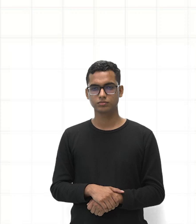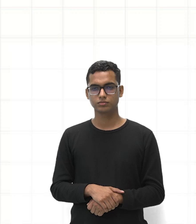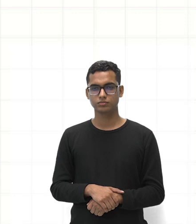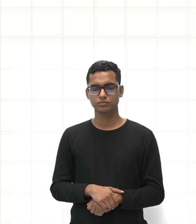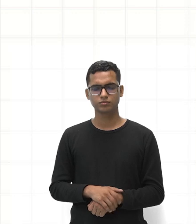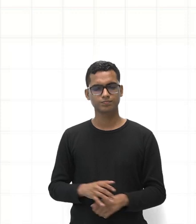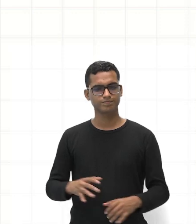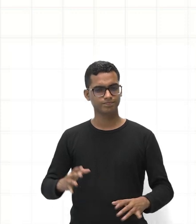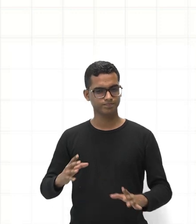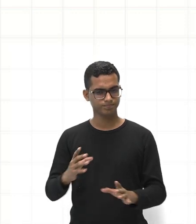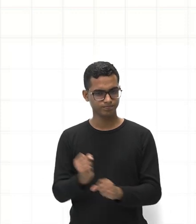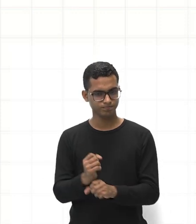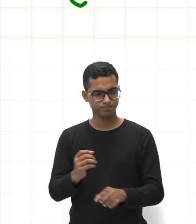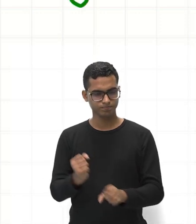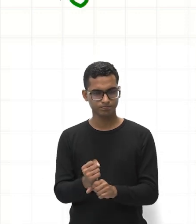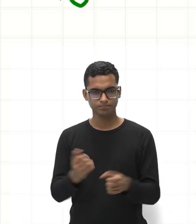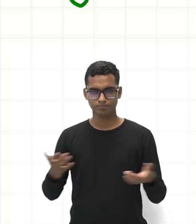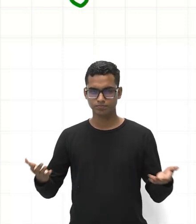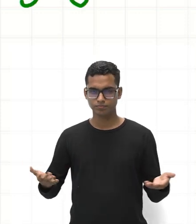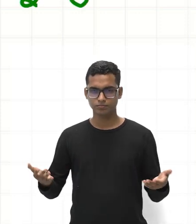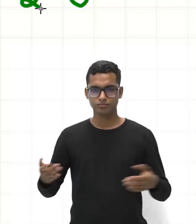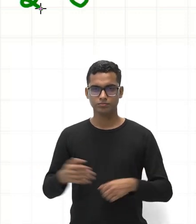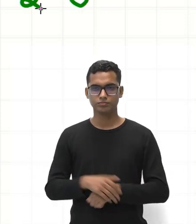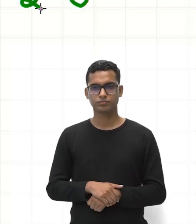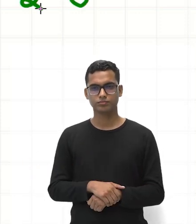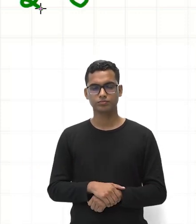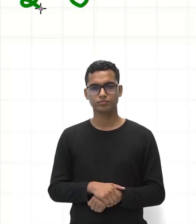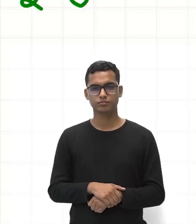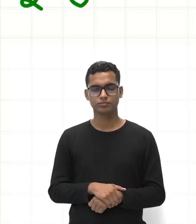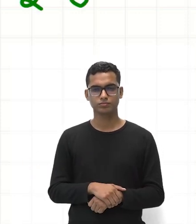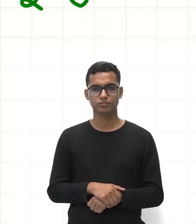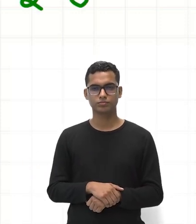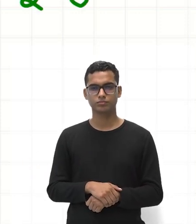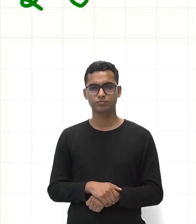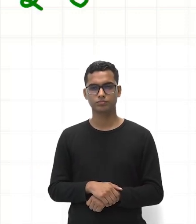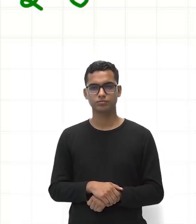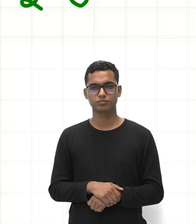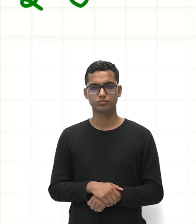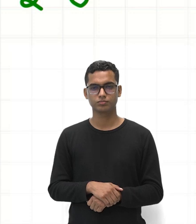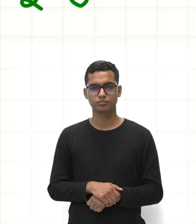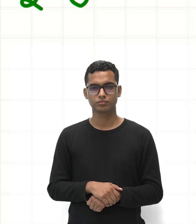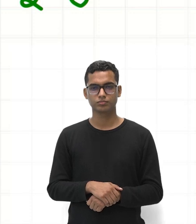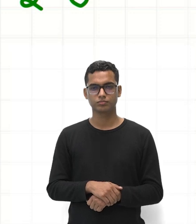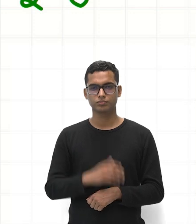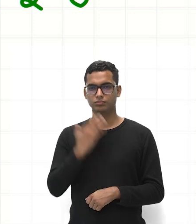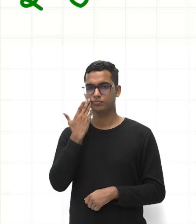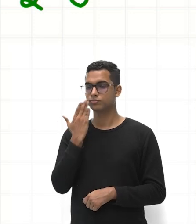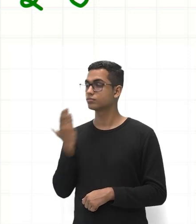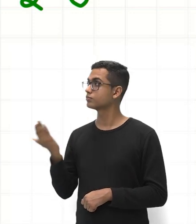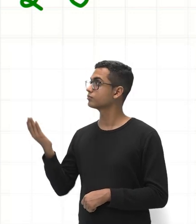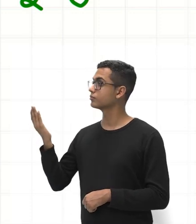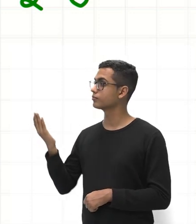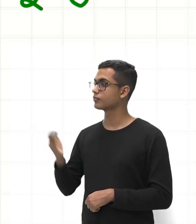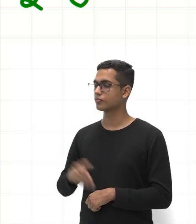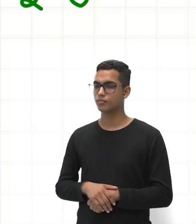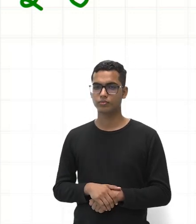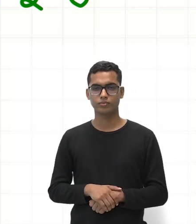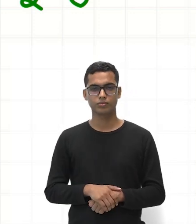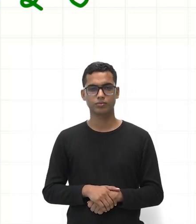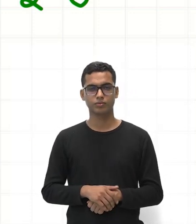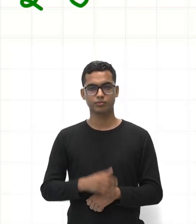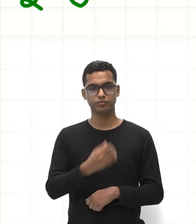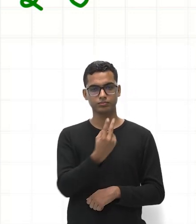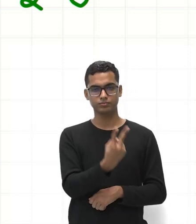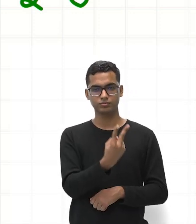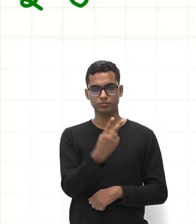Agora é só somar, ó. 0, 2, ó, 3 mais 2, 5. 2 mais 3, 5. Baixo 2. Aí tu vai olhar